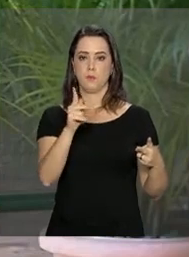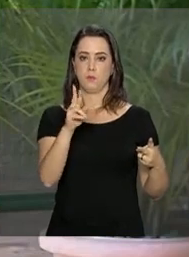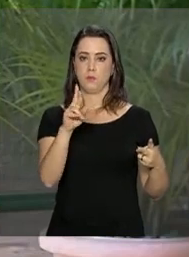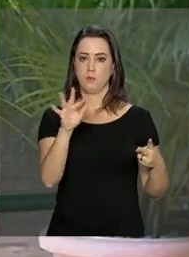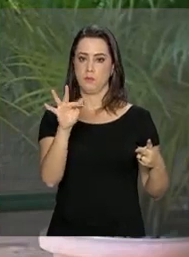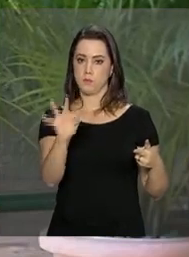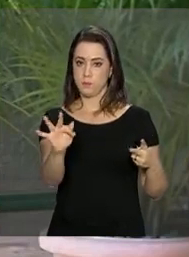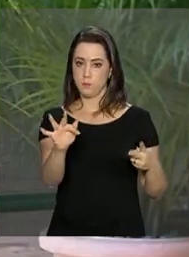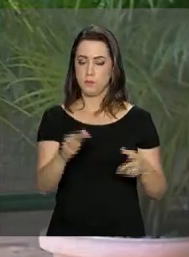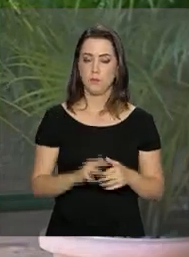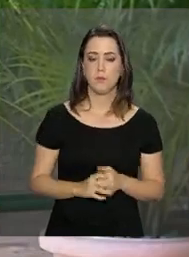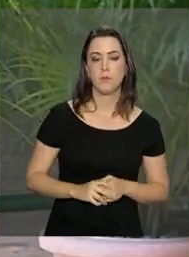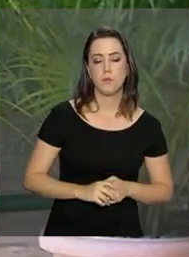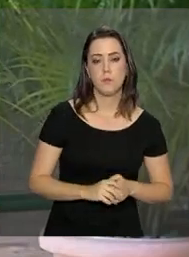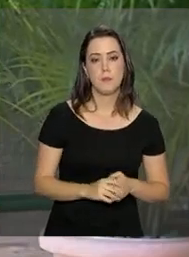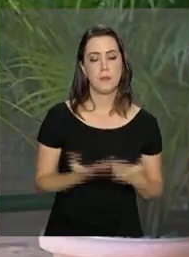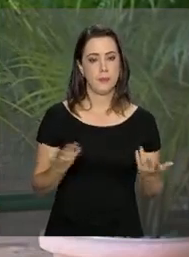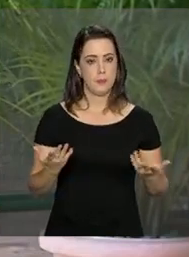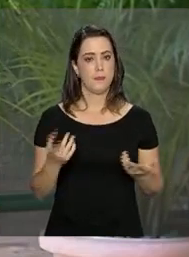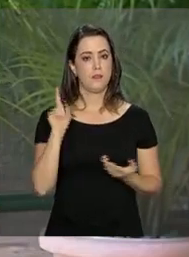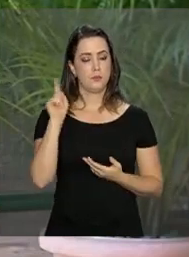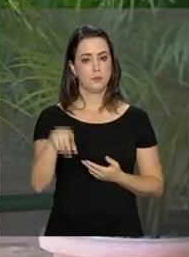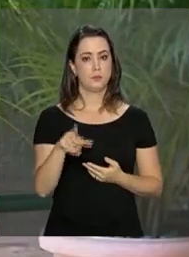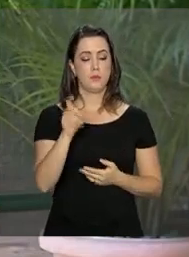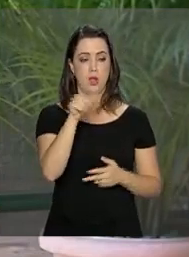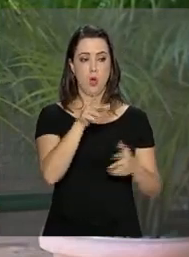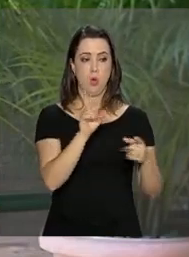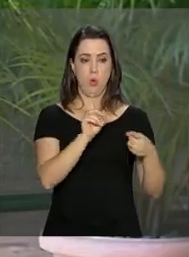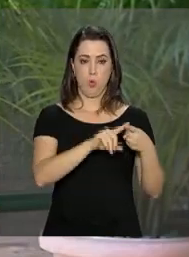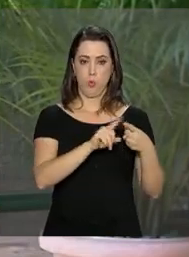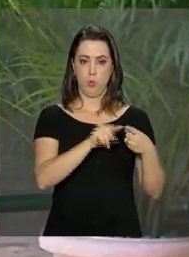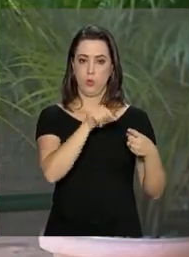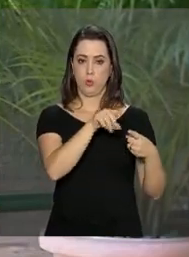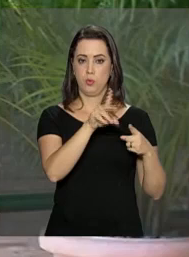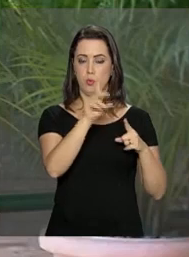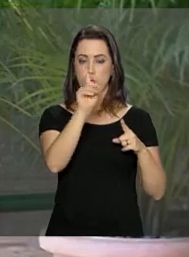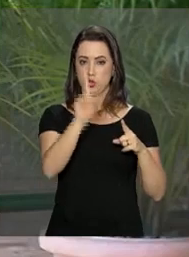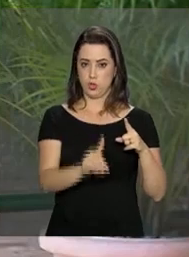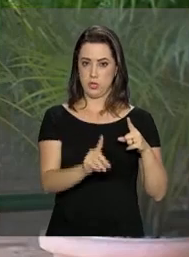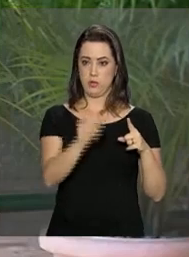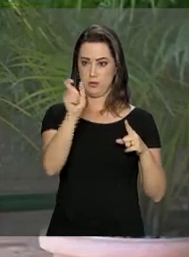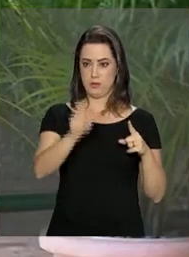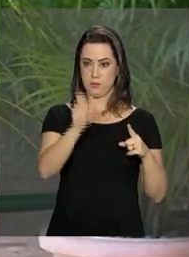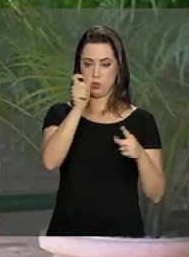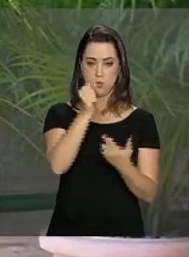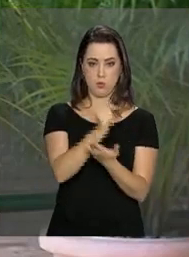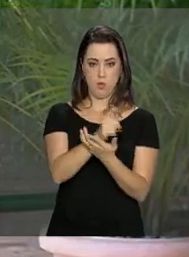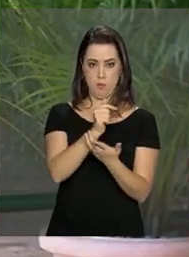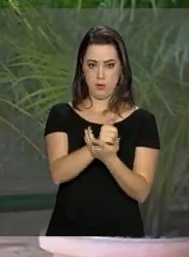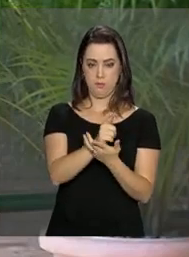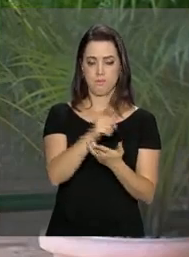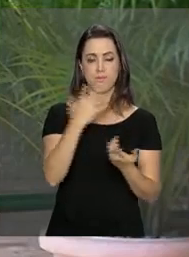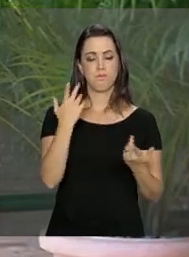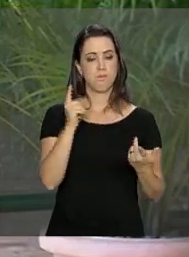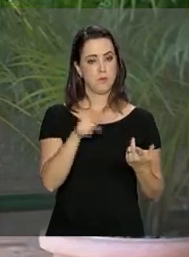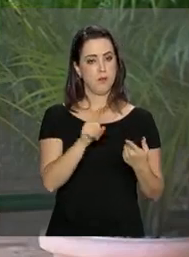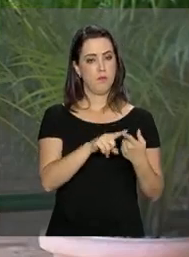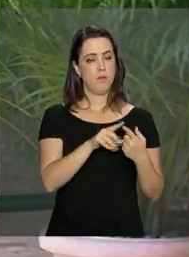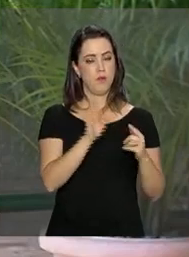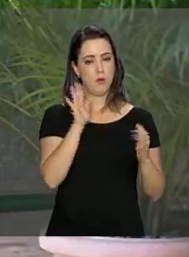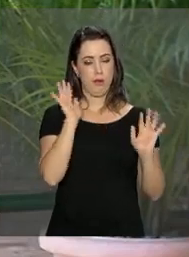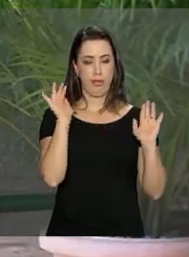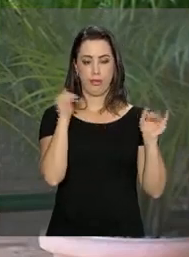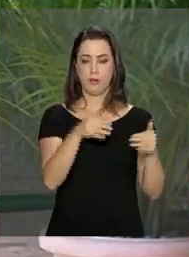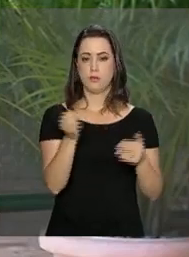prf bom sobre o direito do consumidor um sergio moro afirmou que a intenção dessa secretaria